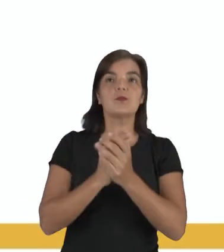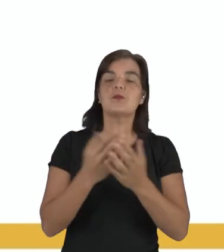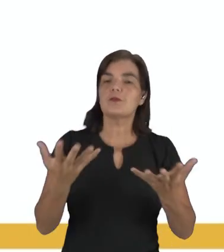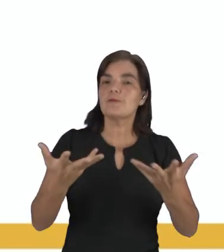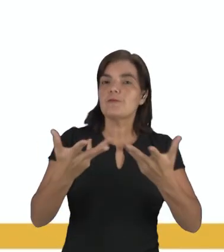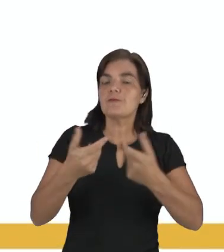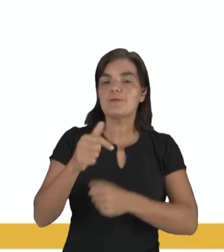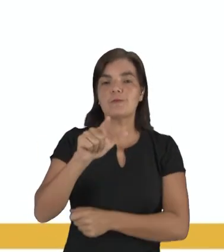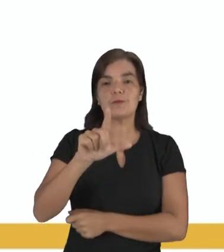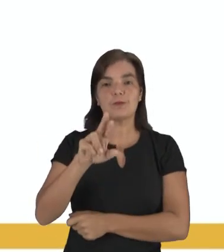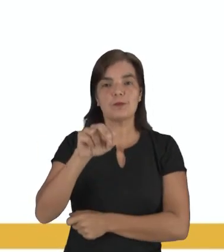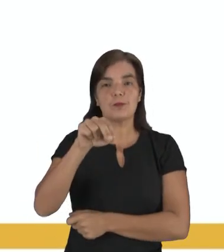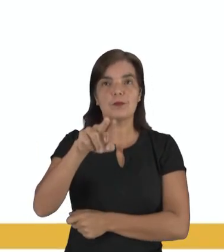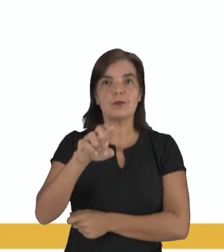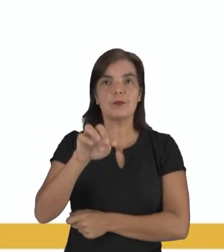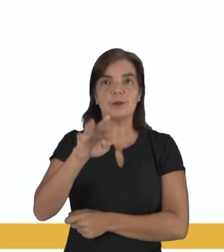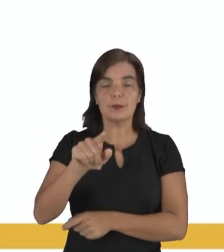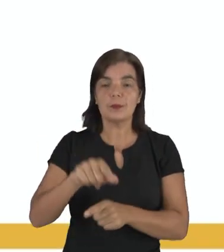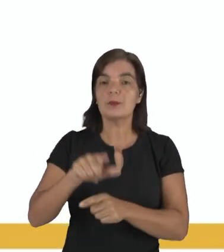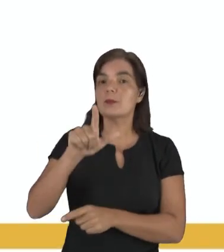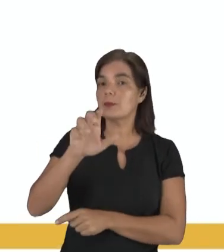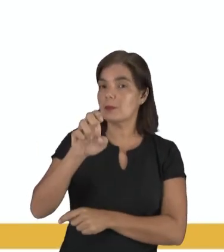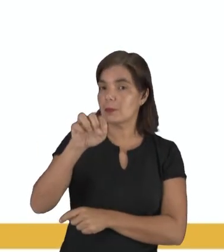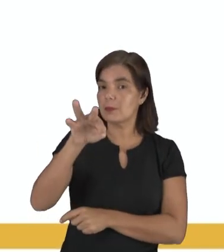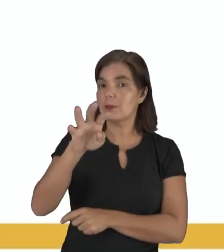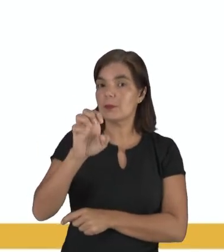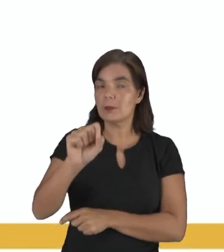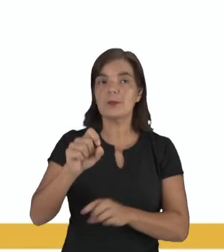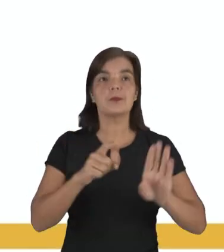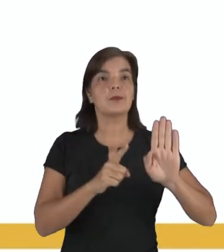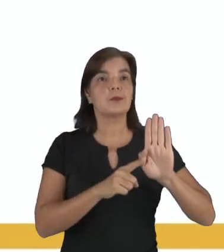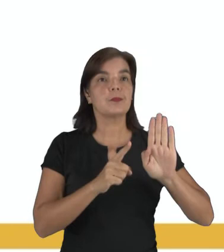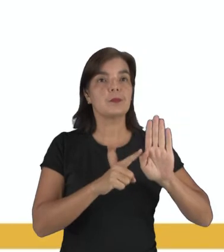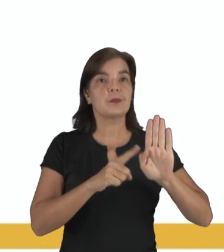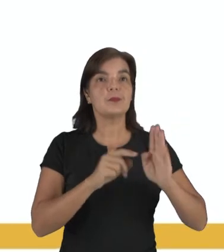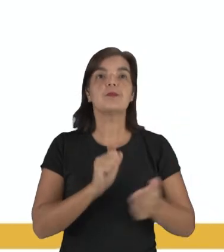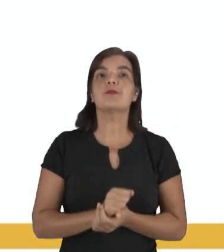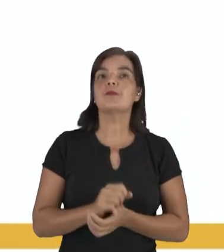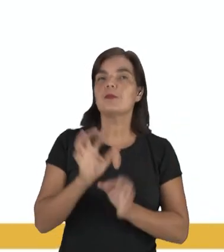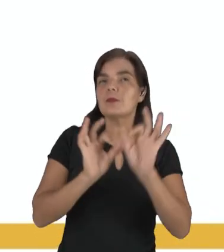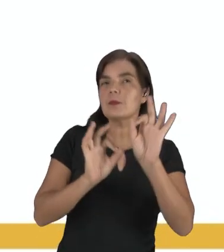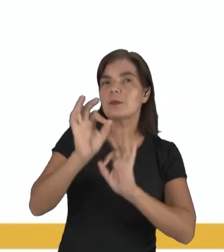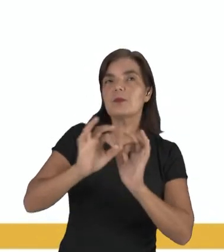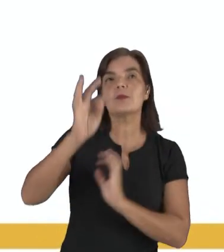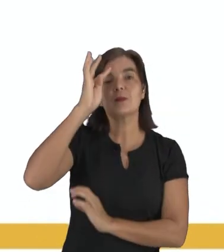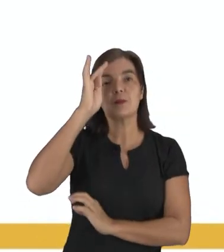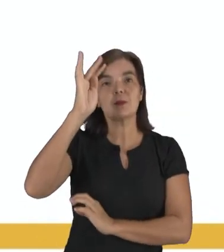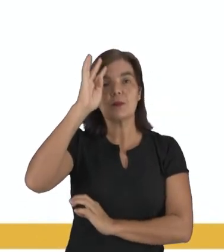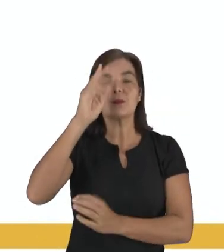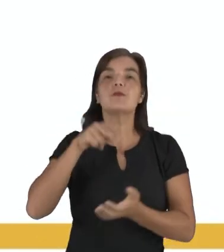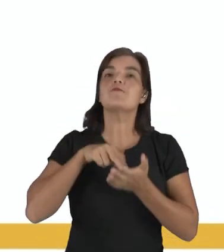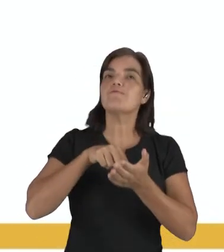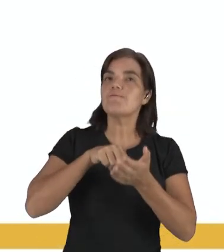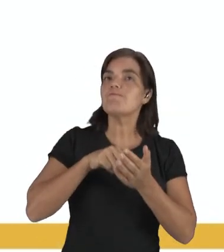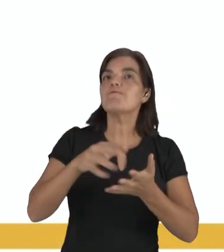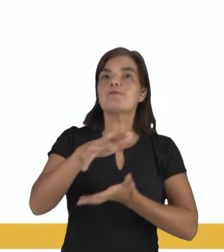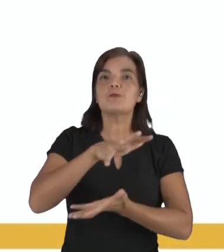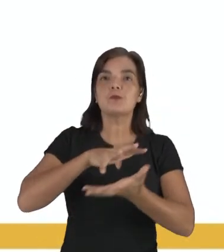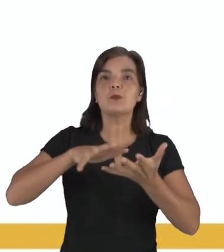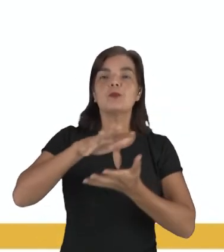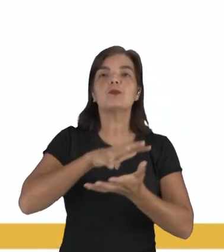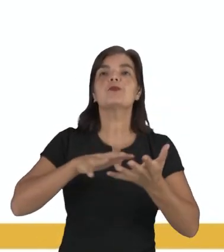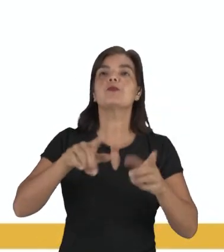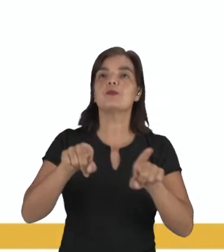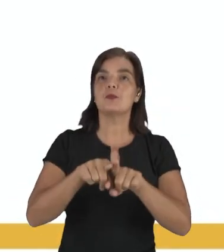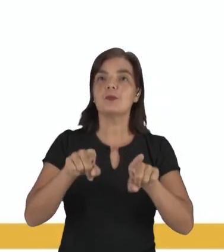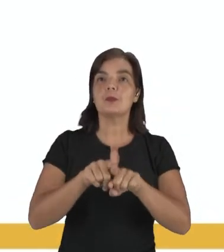do aperfeiçoamento das lunetas e lentes. B. Galileu Galilei elaborou teorias consistentes